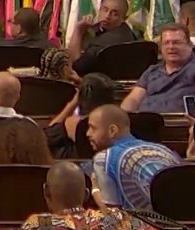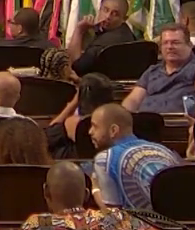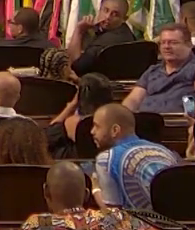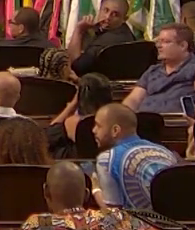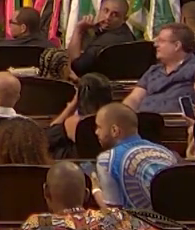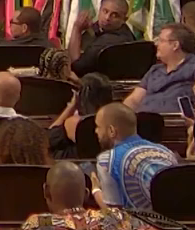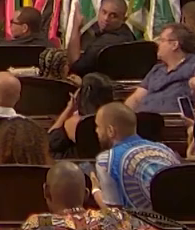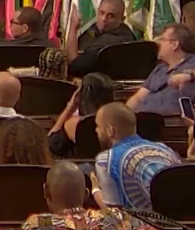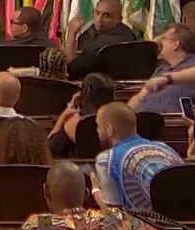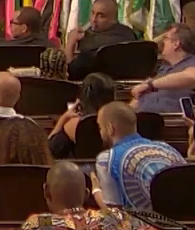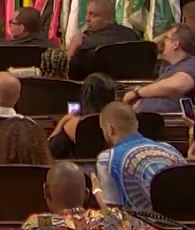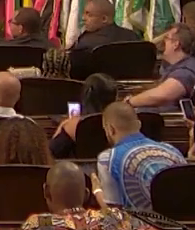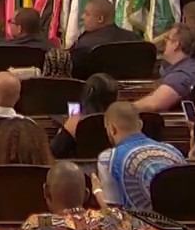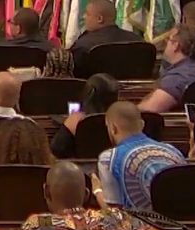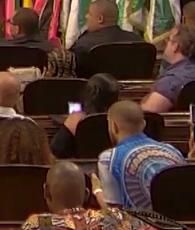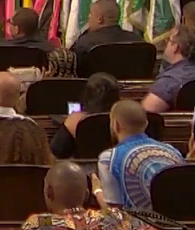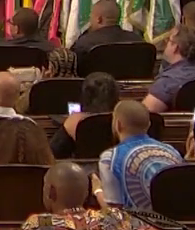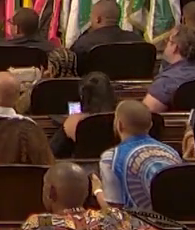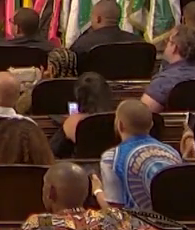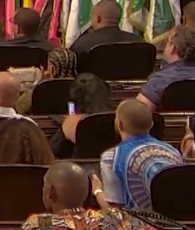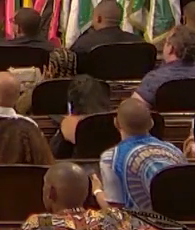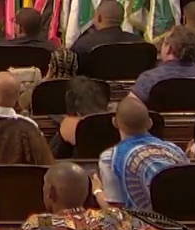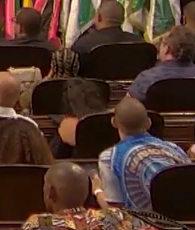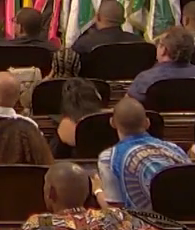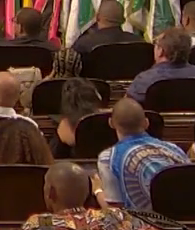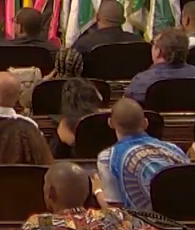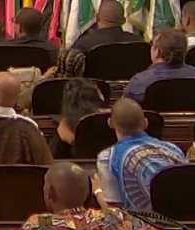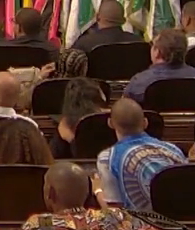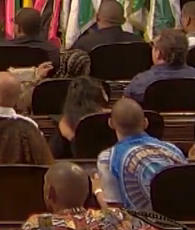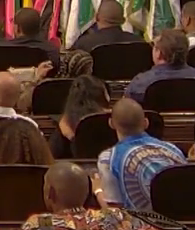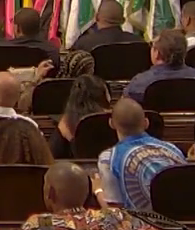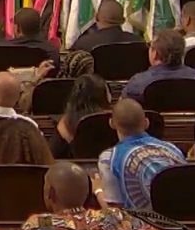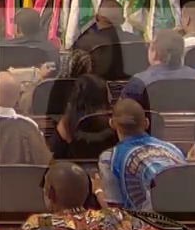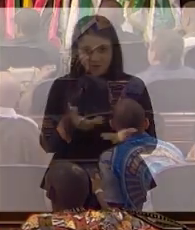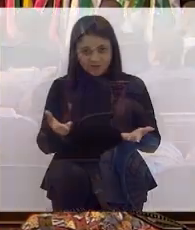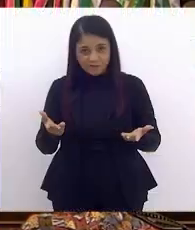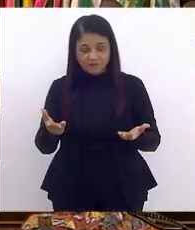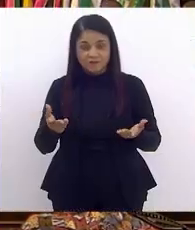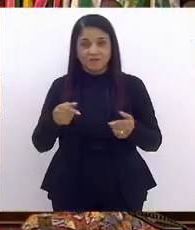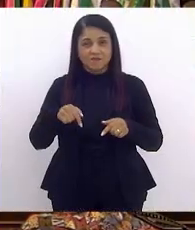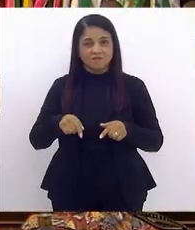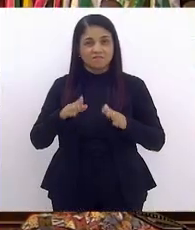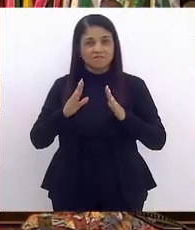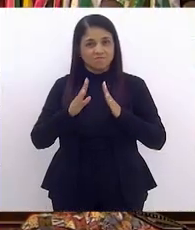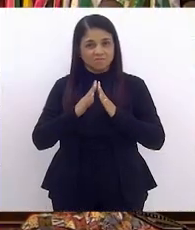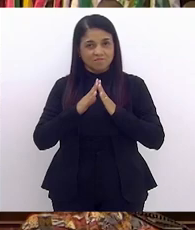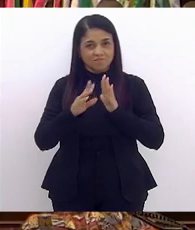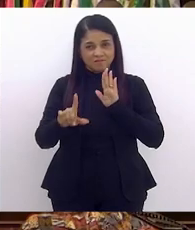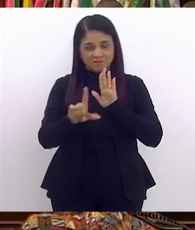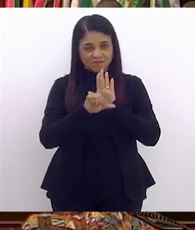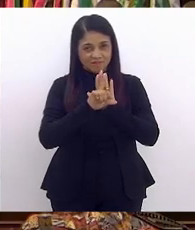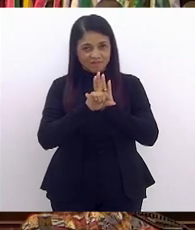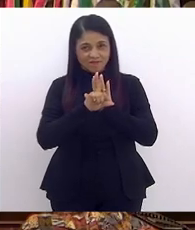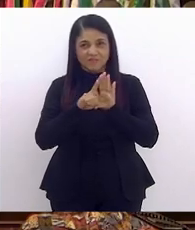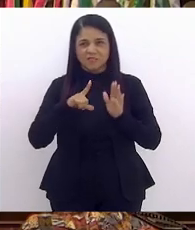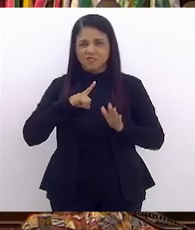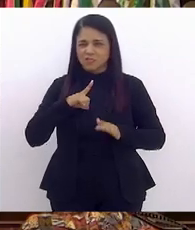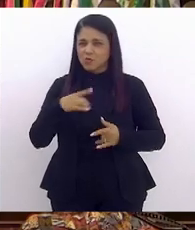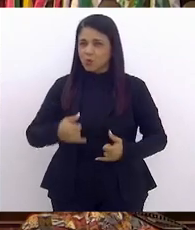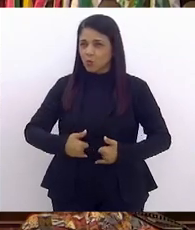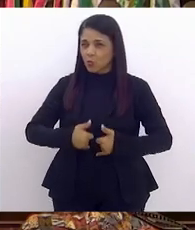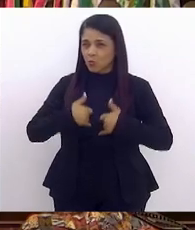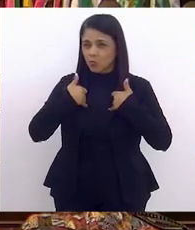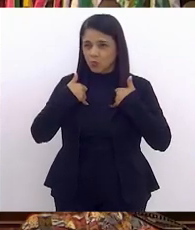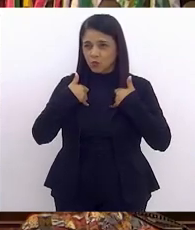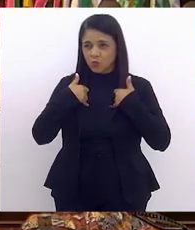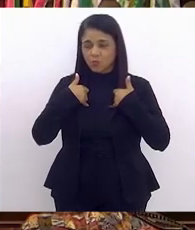gostaria de cumprimentar a todos e dizer que esta Casa de Leis tem muito orgulho